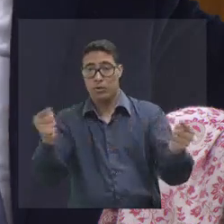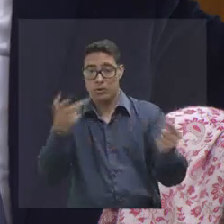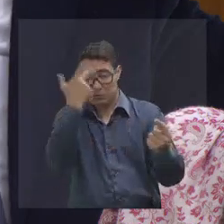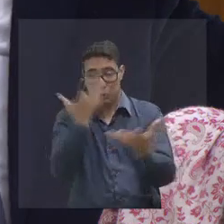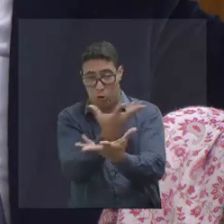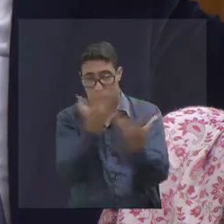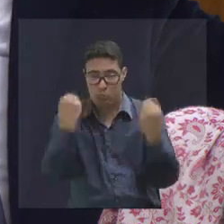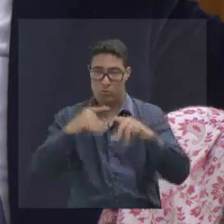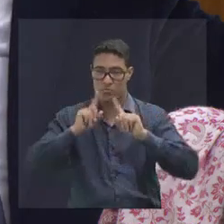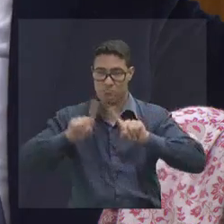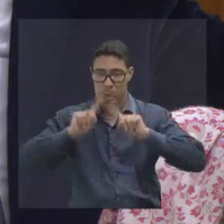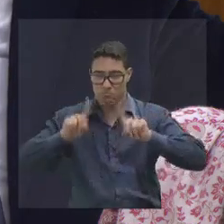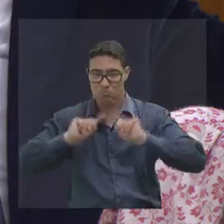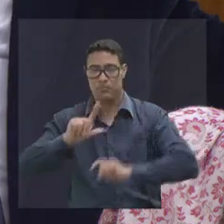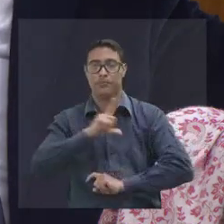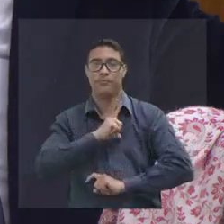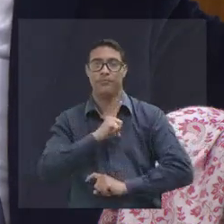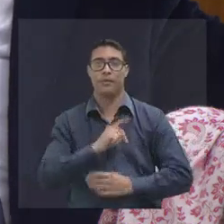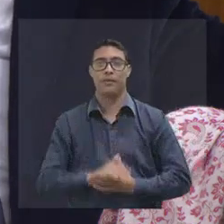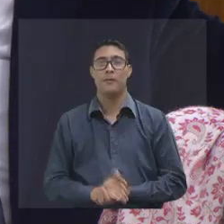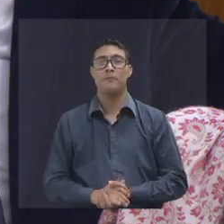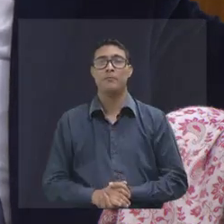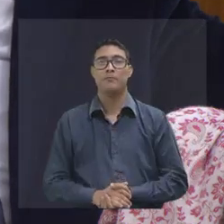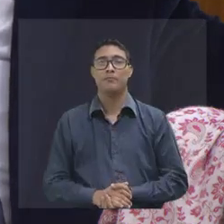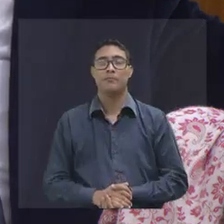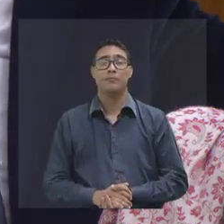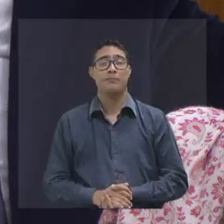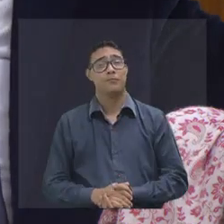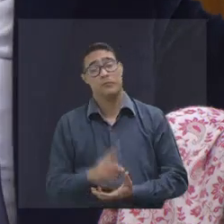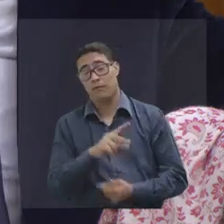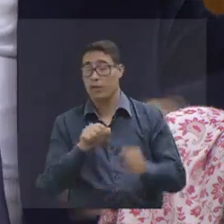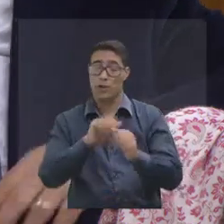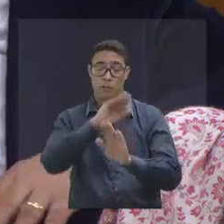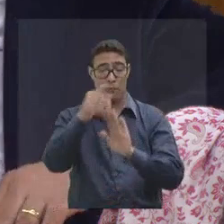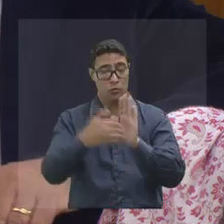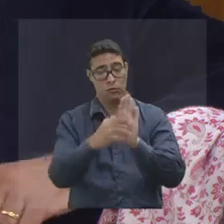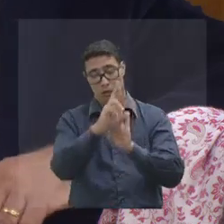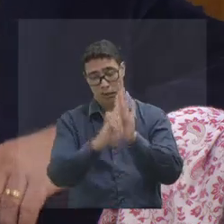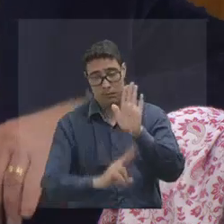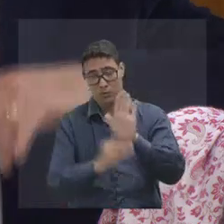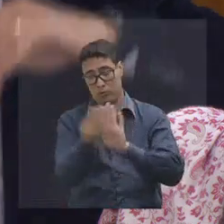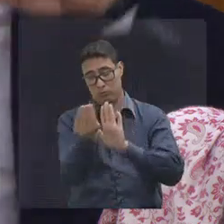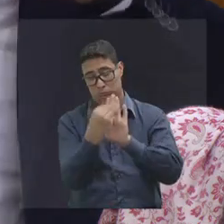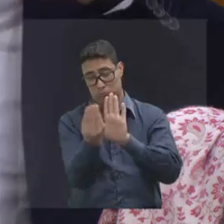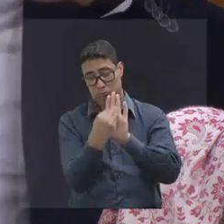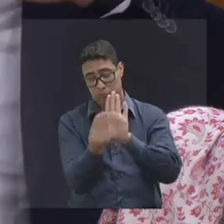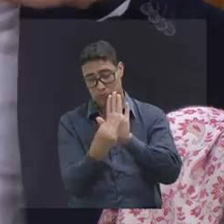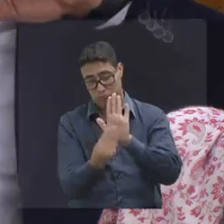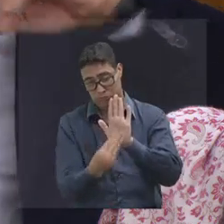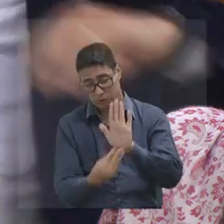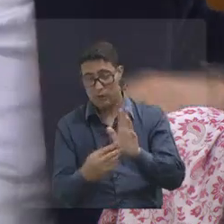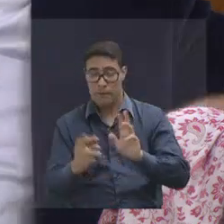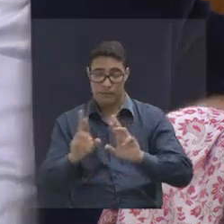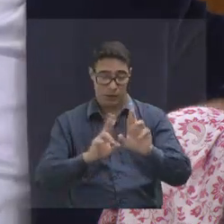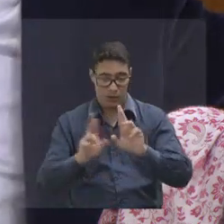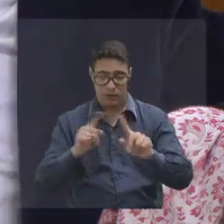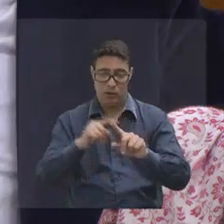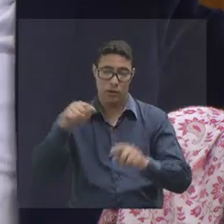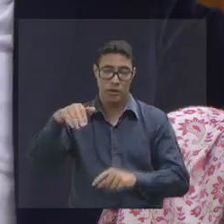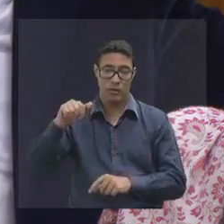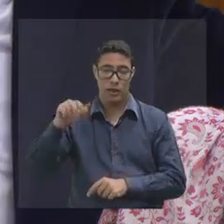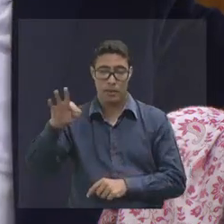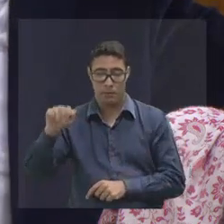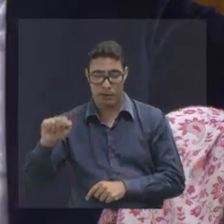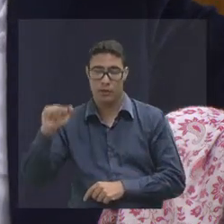que veio reclamar com a gente então a gente vai fazer requerimento tipo e nós vamos fazer o requerimento também em relação à questão da Mata Atlântica